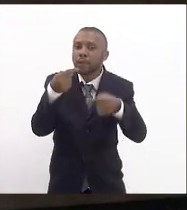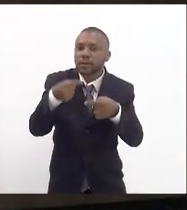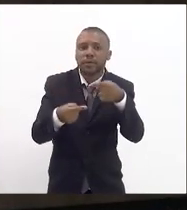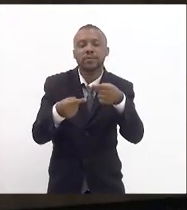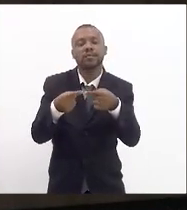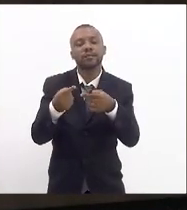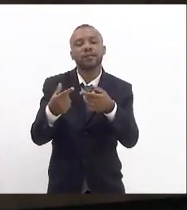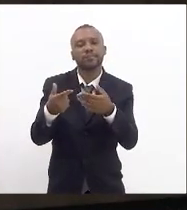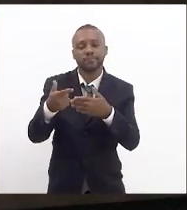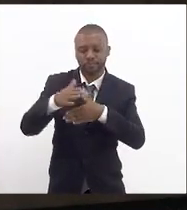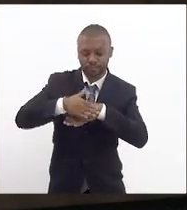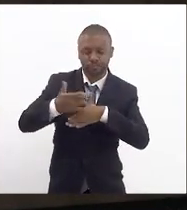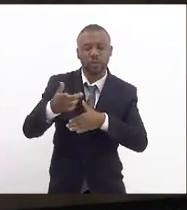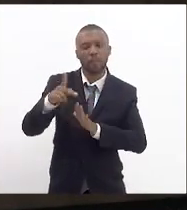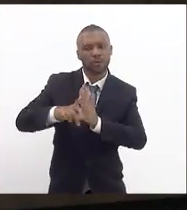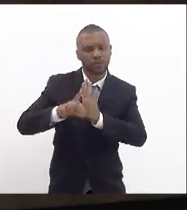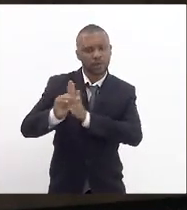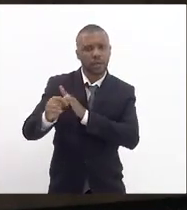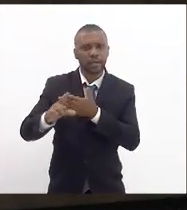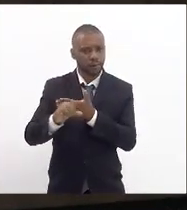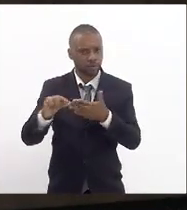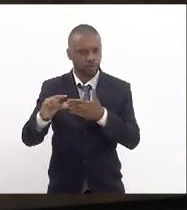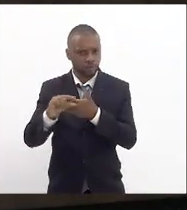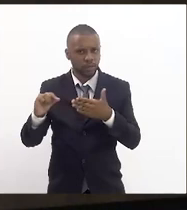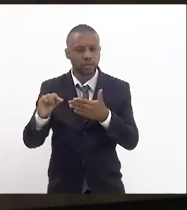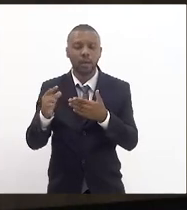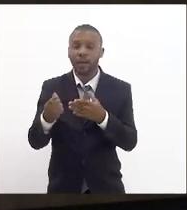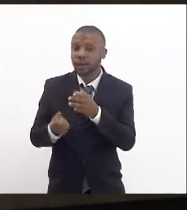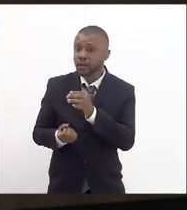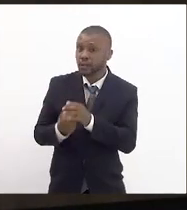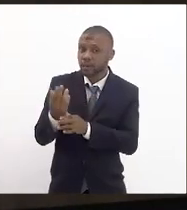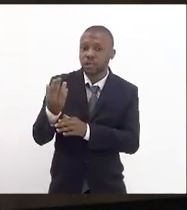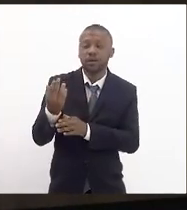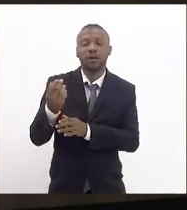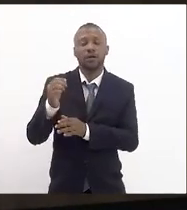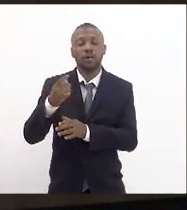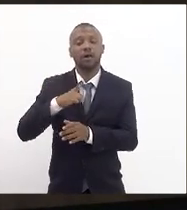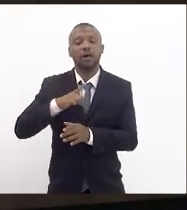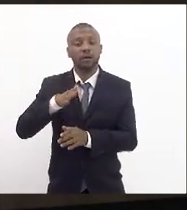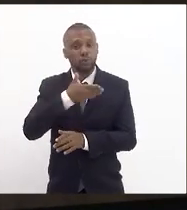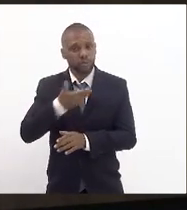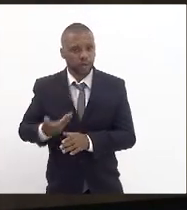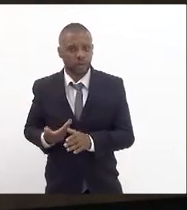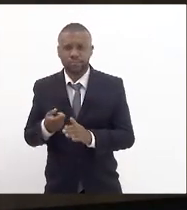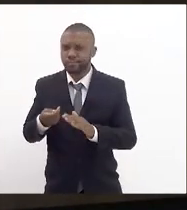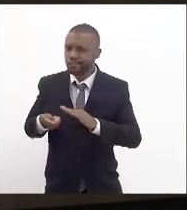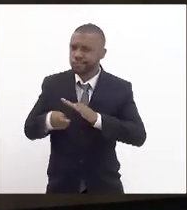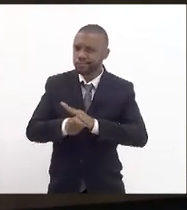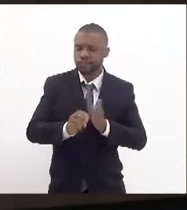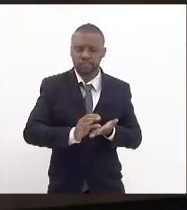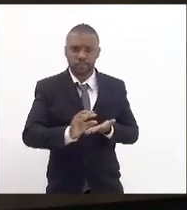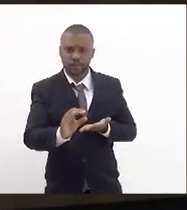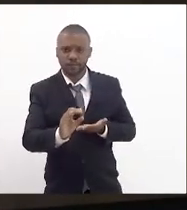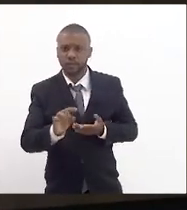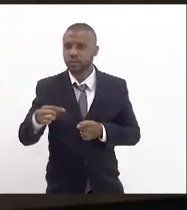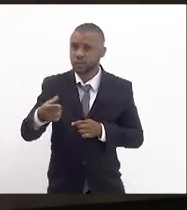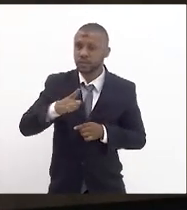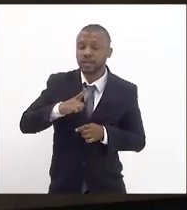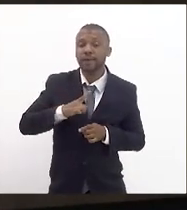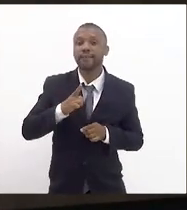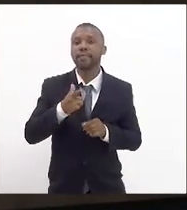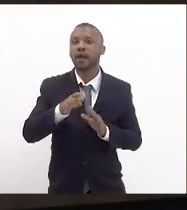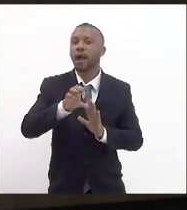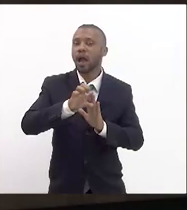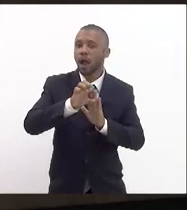nossa autoria, minha, com Vossa Excelência, estabelecendo a política de cofinanciamento no Estado do Rio de Janeiro. E depois teve um impulso com a